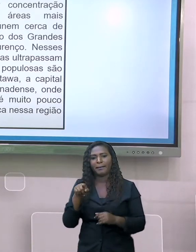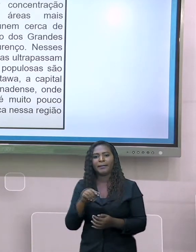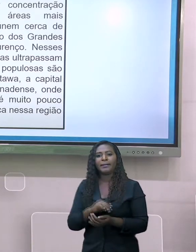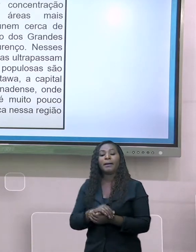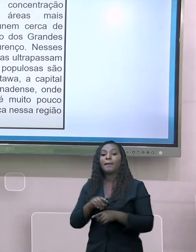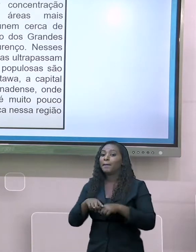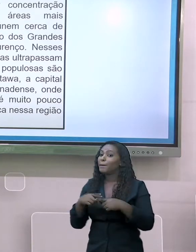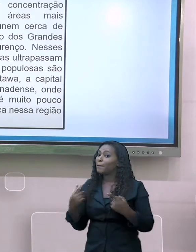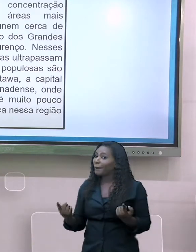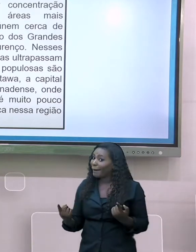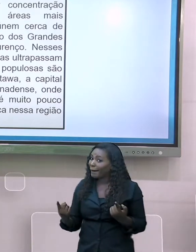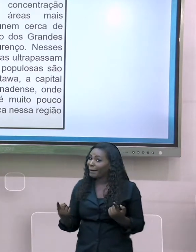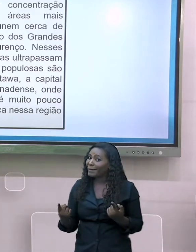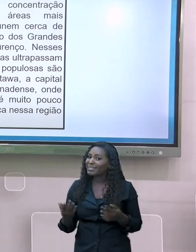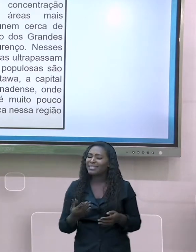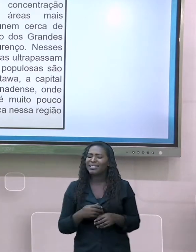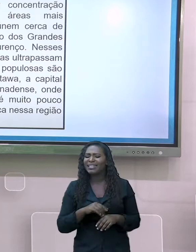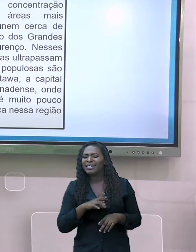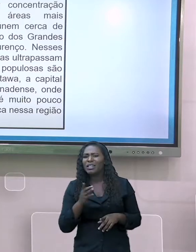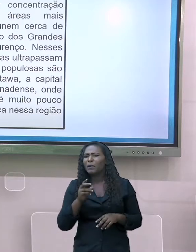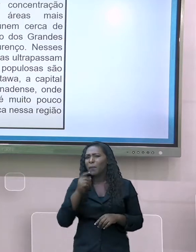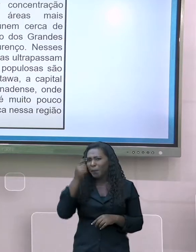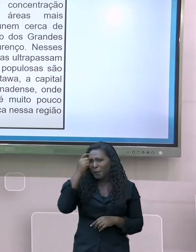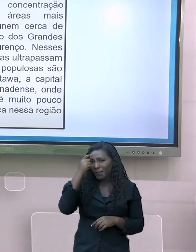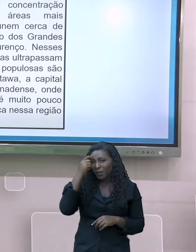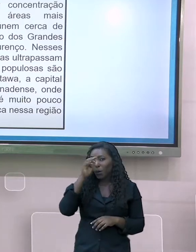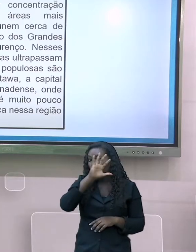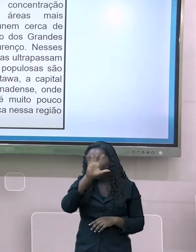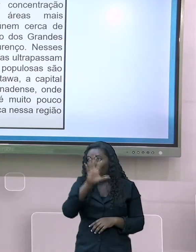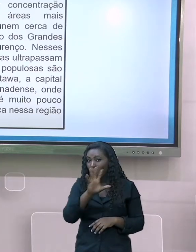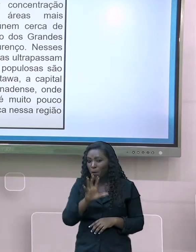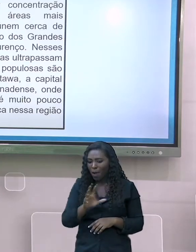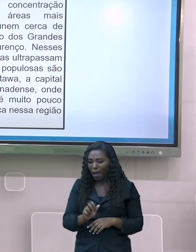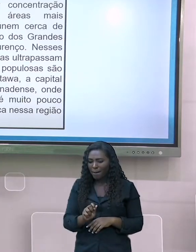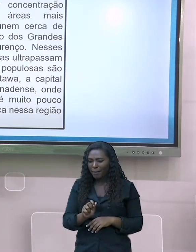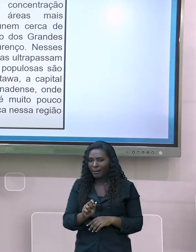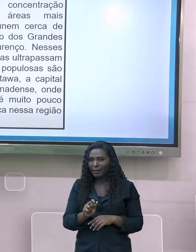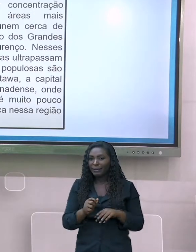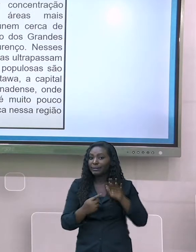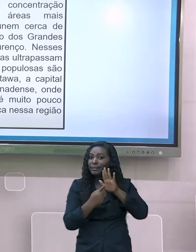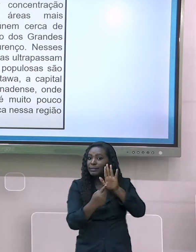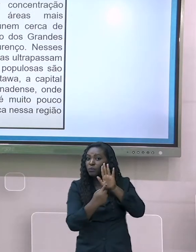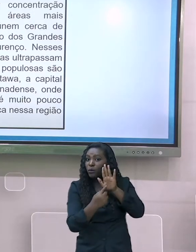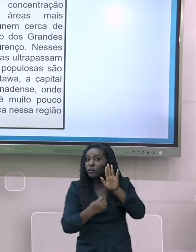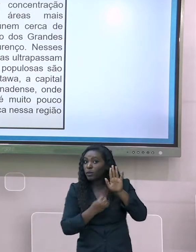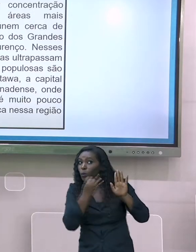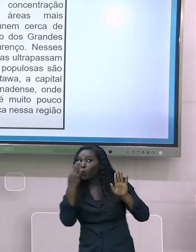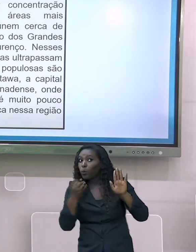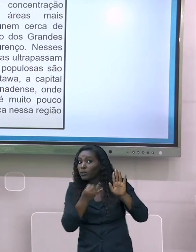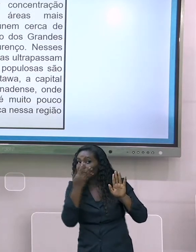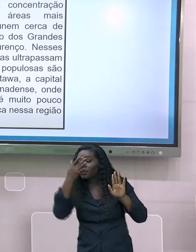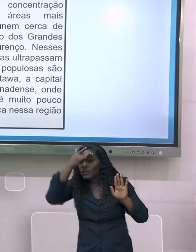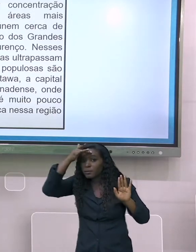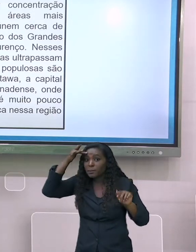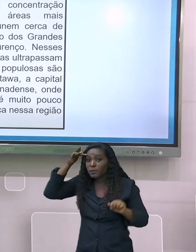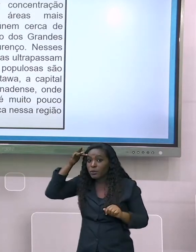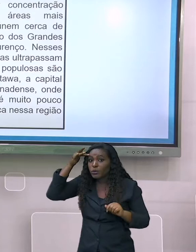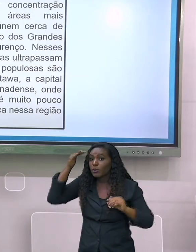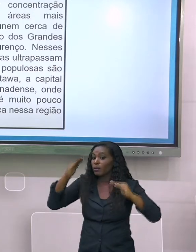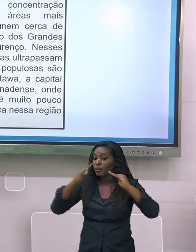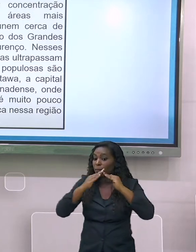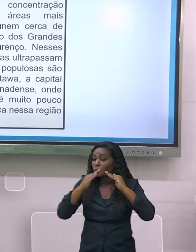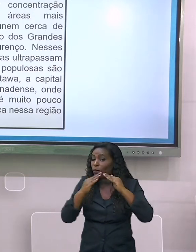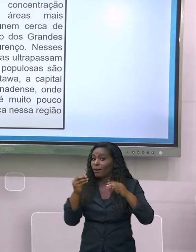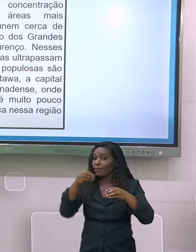é bem pequena. Olha bem, a densidade demográfica chega no